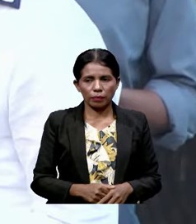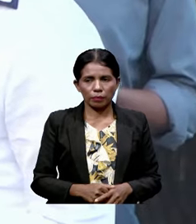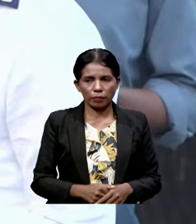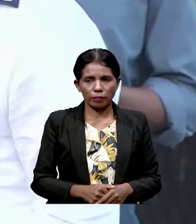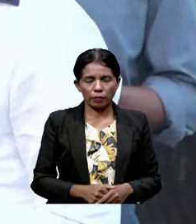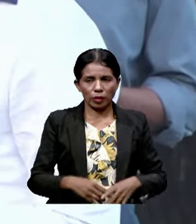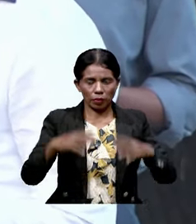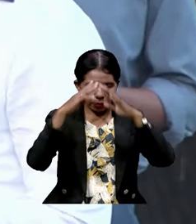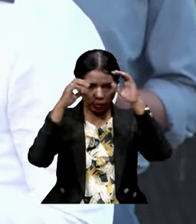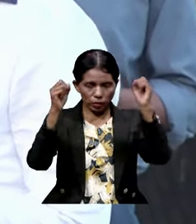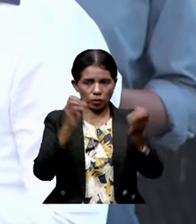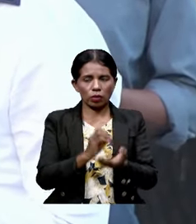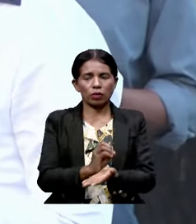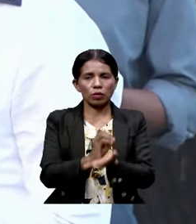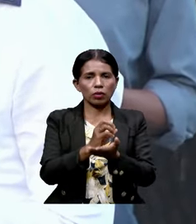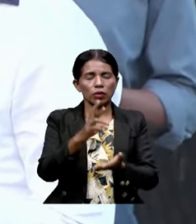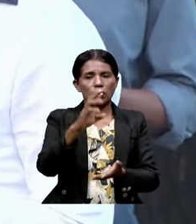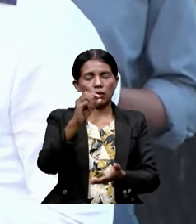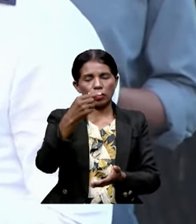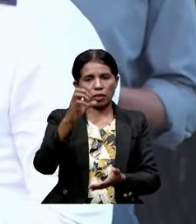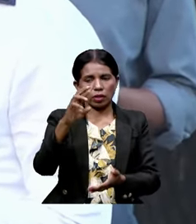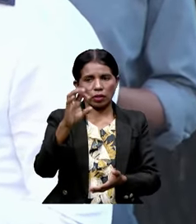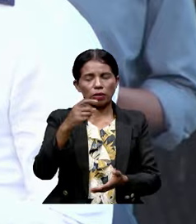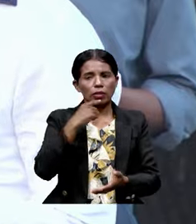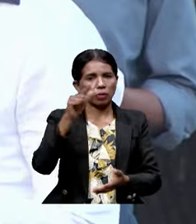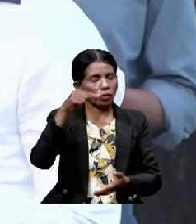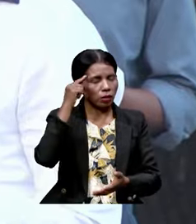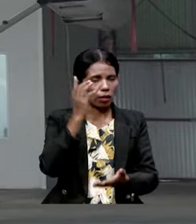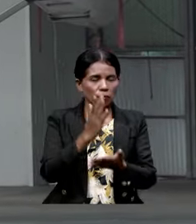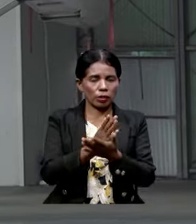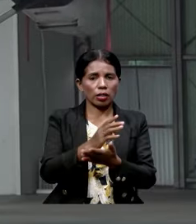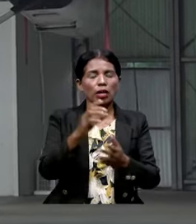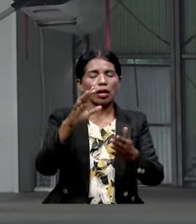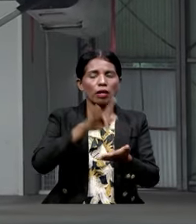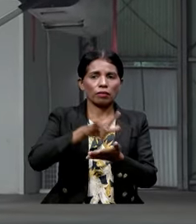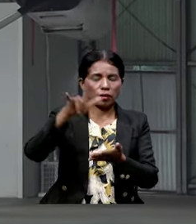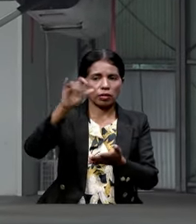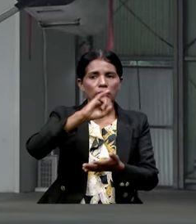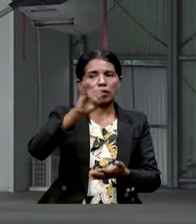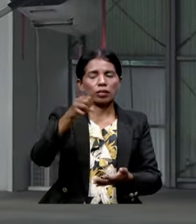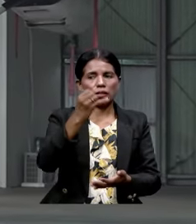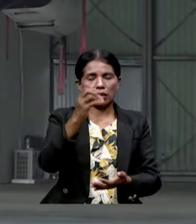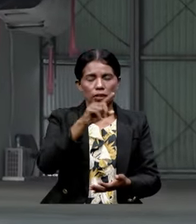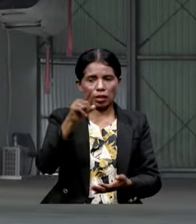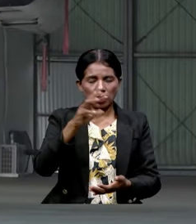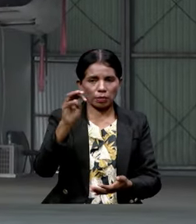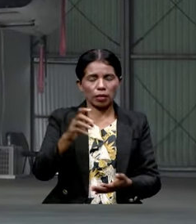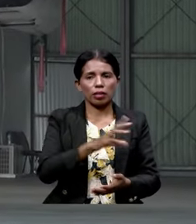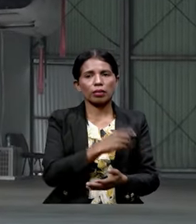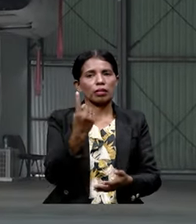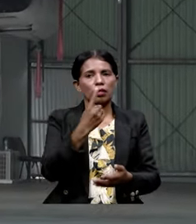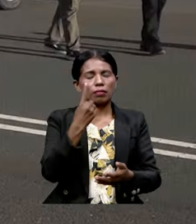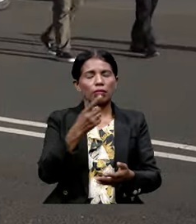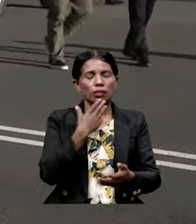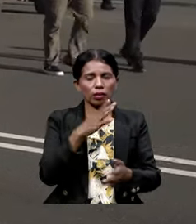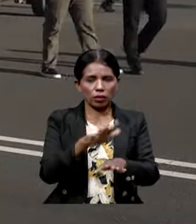Hafuin presidenti Rayoa Rosero Lobato sujere ba guvernu atu apara aviam jesemi, kompanya airu dili hatu du pronti daun atu manteng